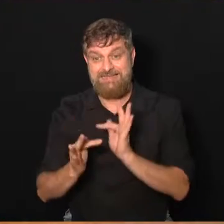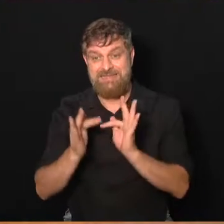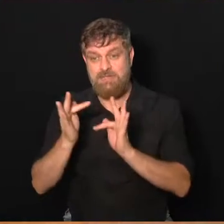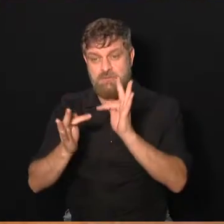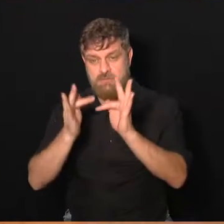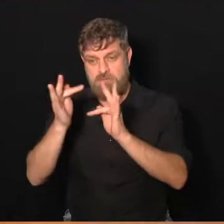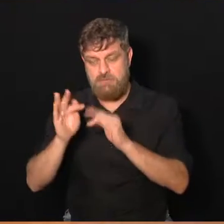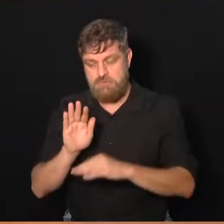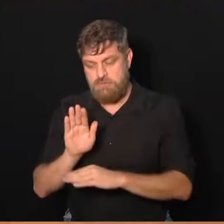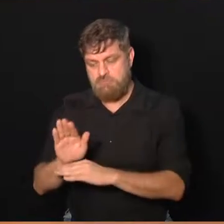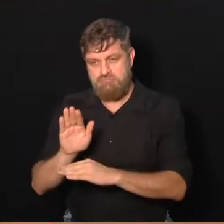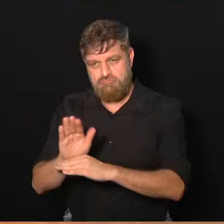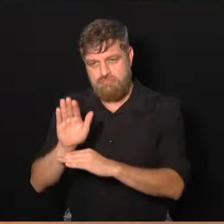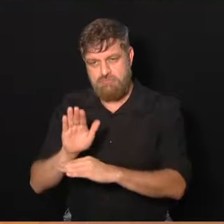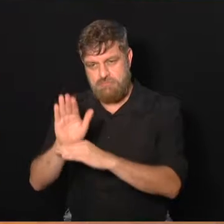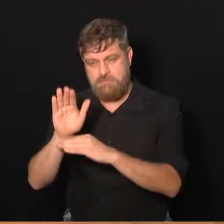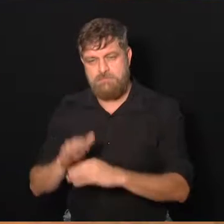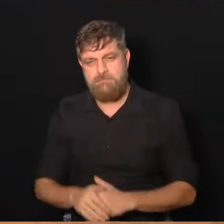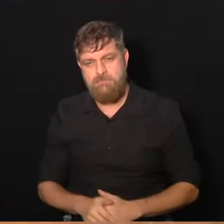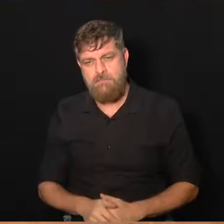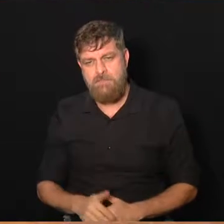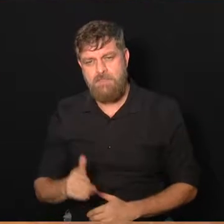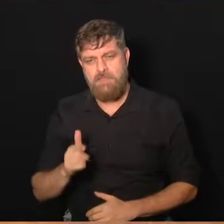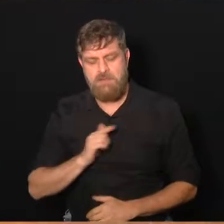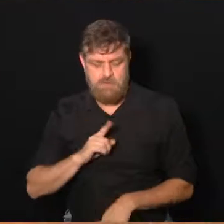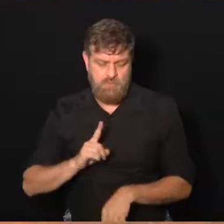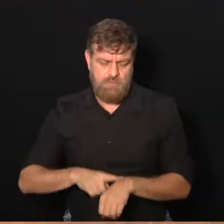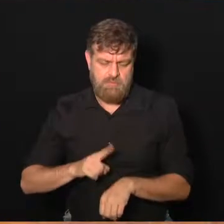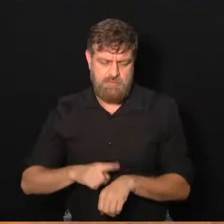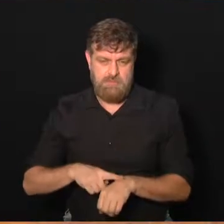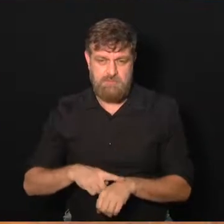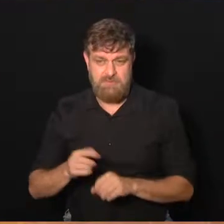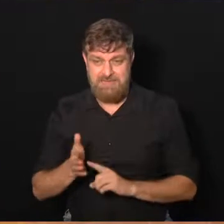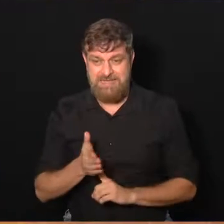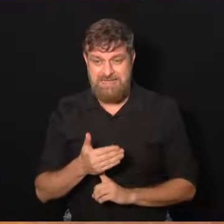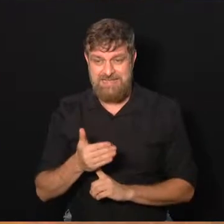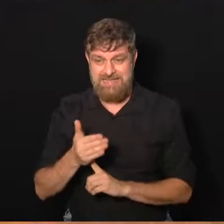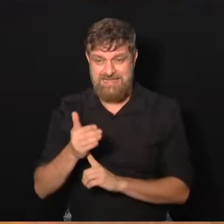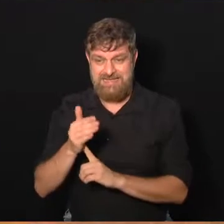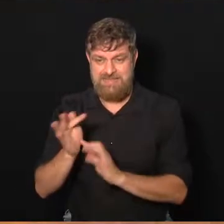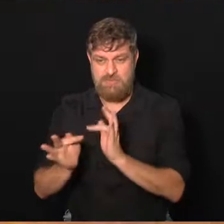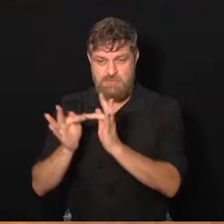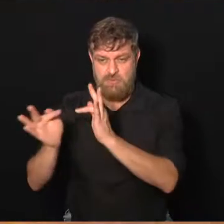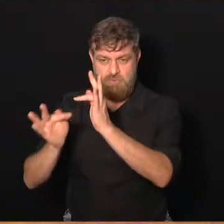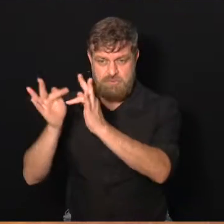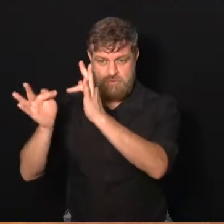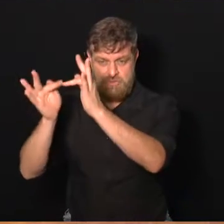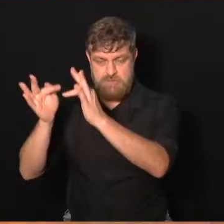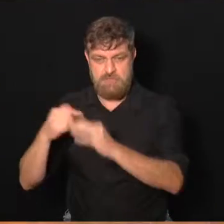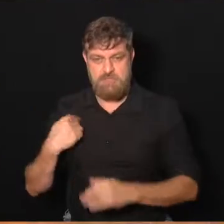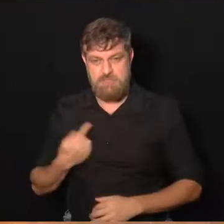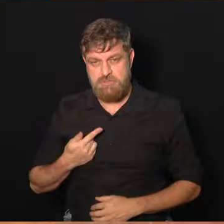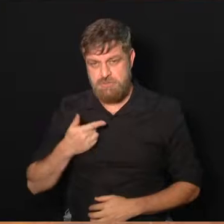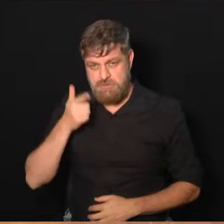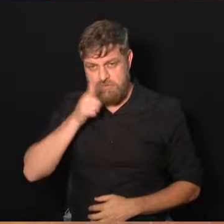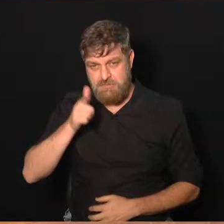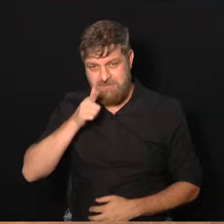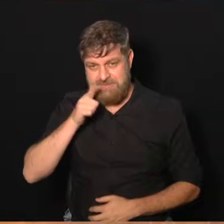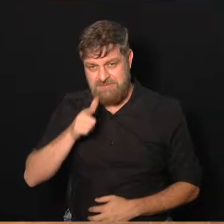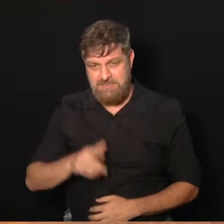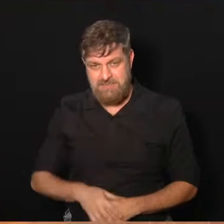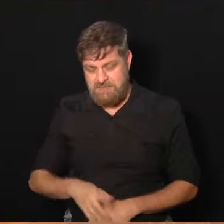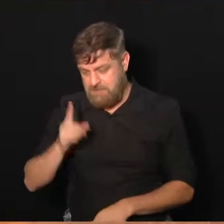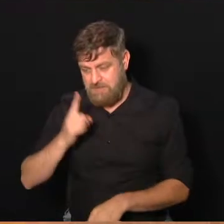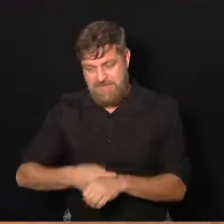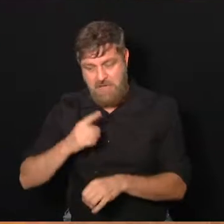muito. Estamos aí numa era de tecnologia total e tudo que acontece a gente consegue ver